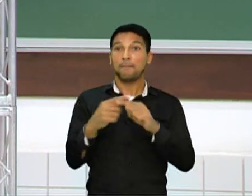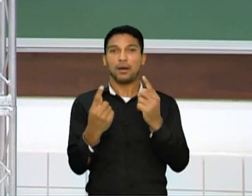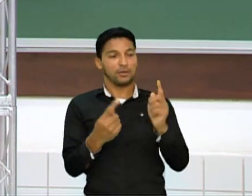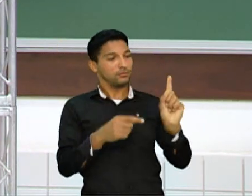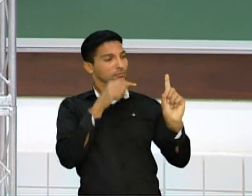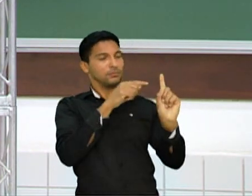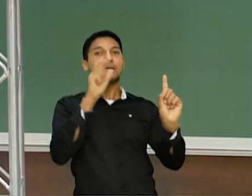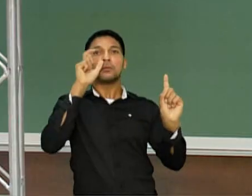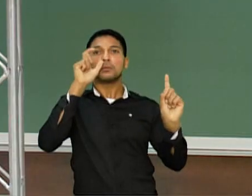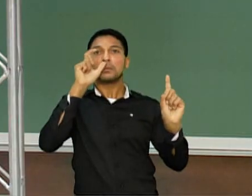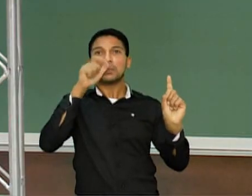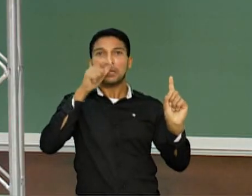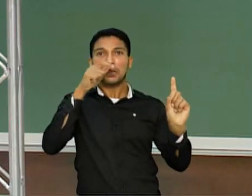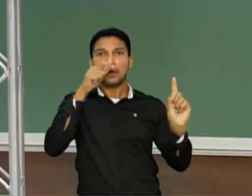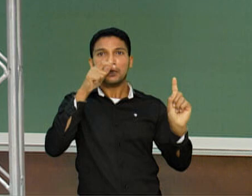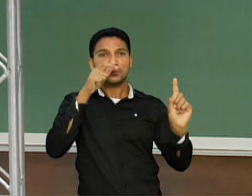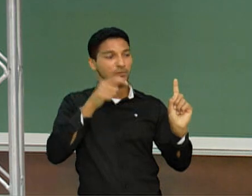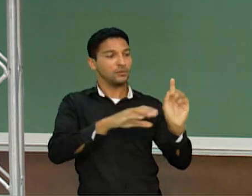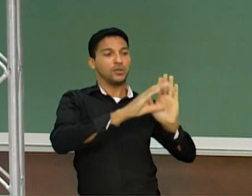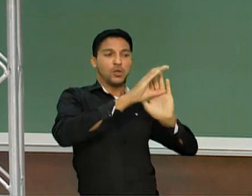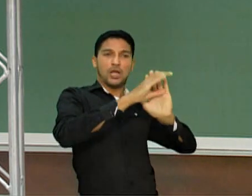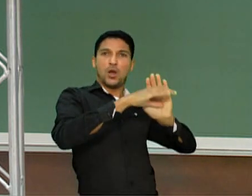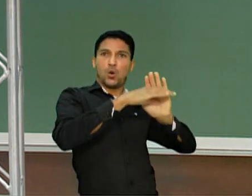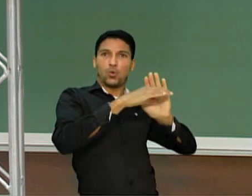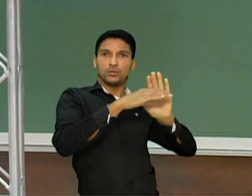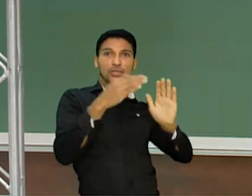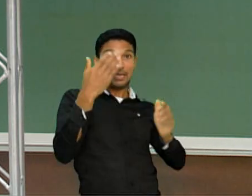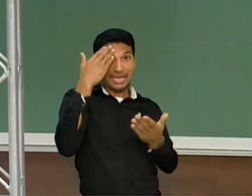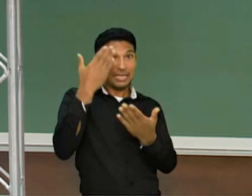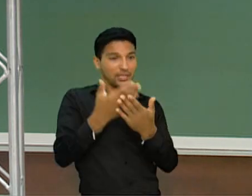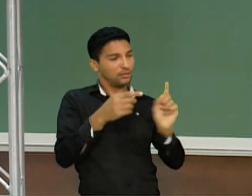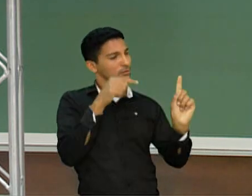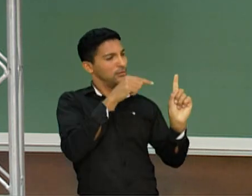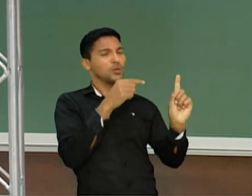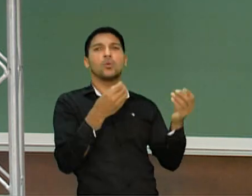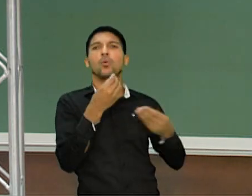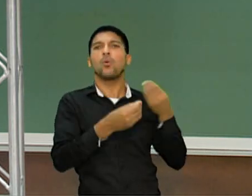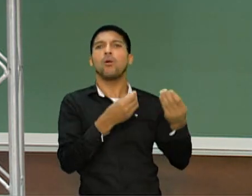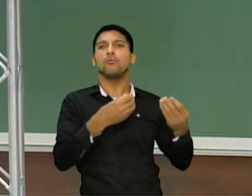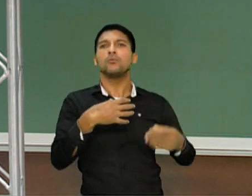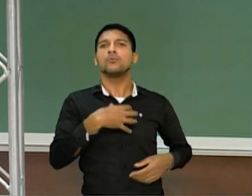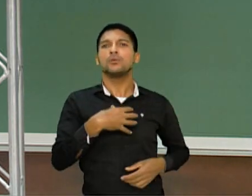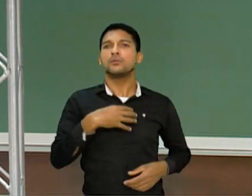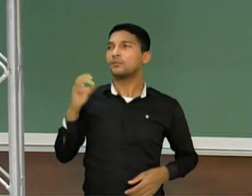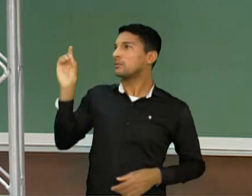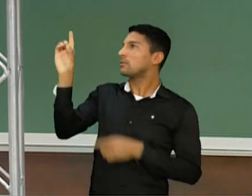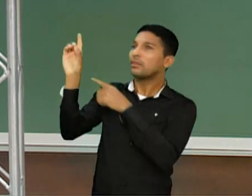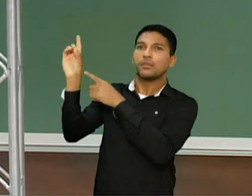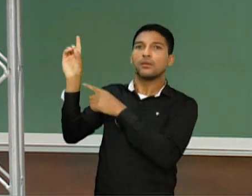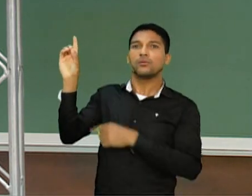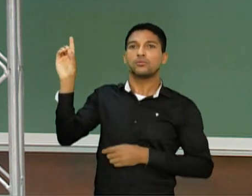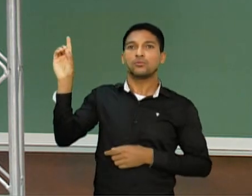por exemplo, o conceito que ele carrega de Deus, por exemplo, né? Um Deus eterno, imutável, infinito,